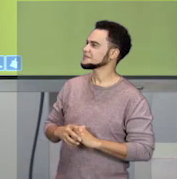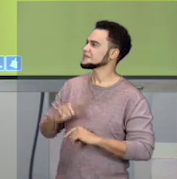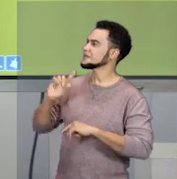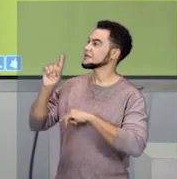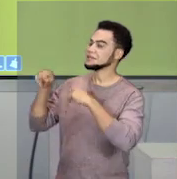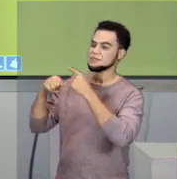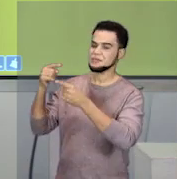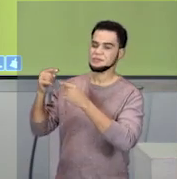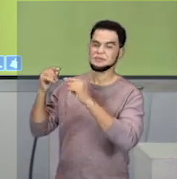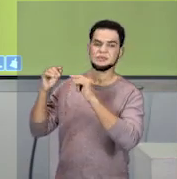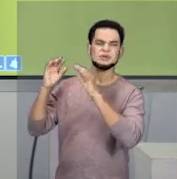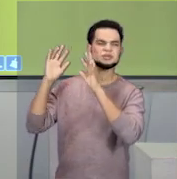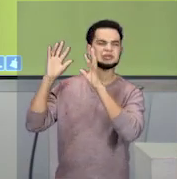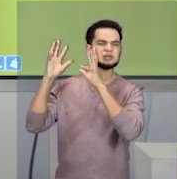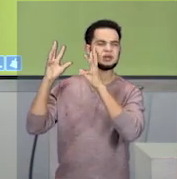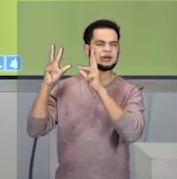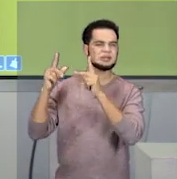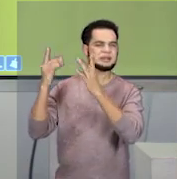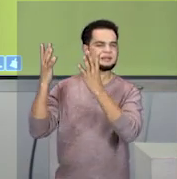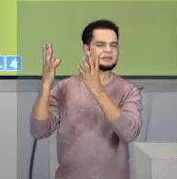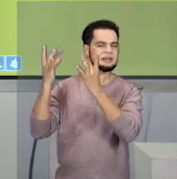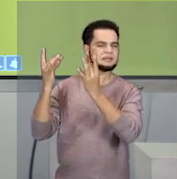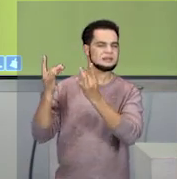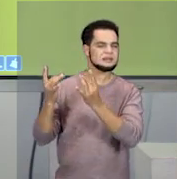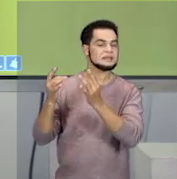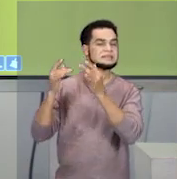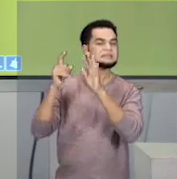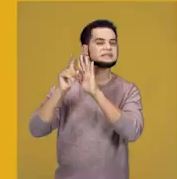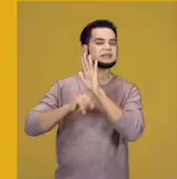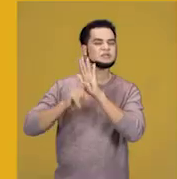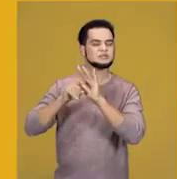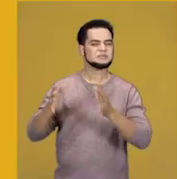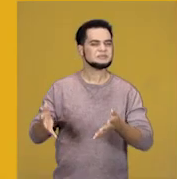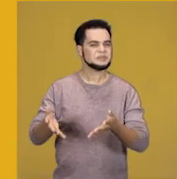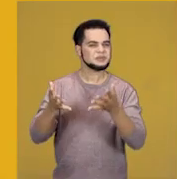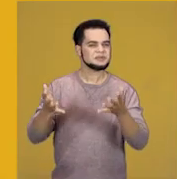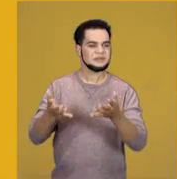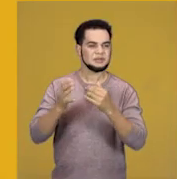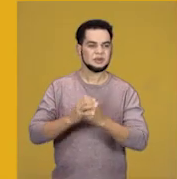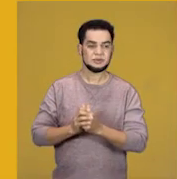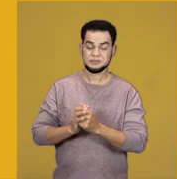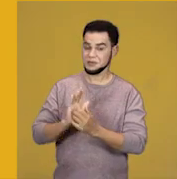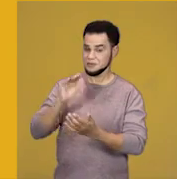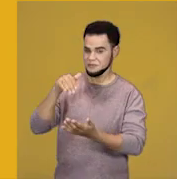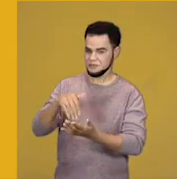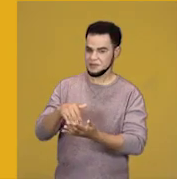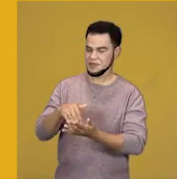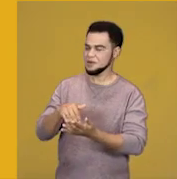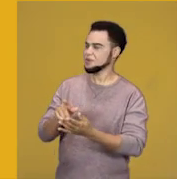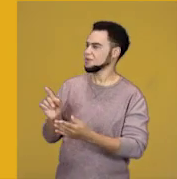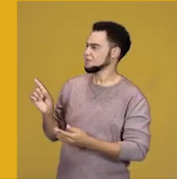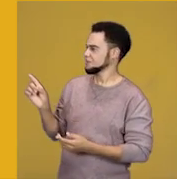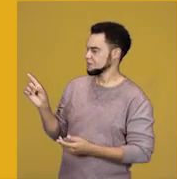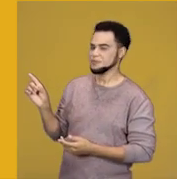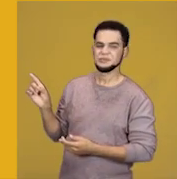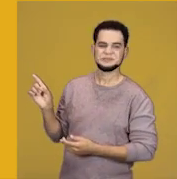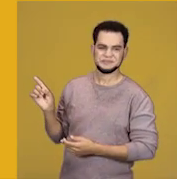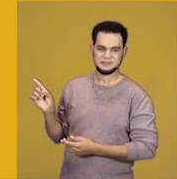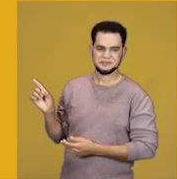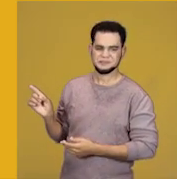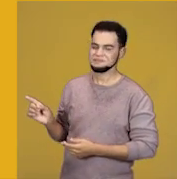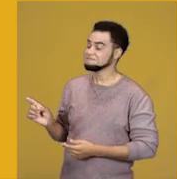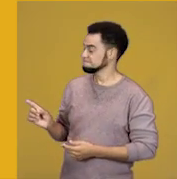de textos motivadores. E, por fim, aqui embaixo, a proposta de